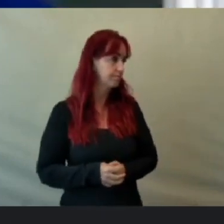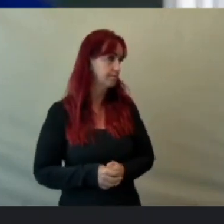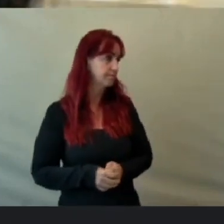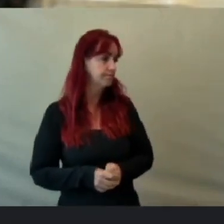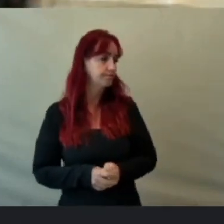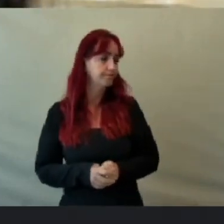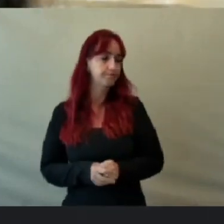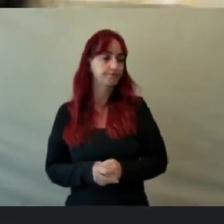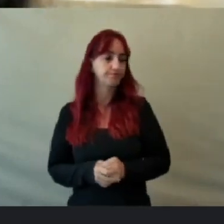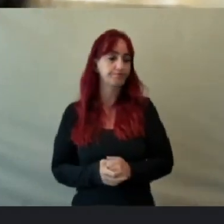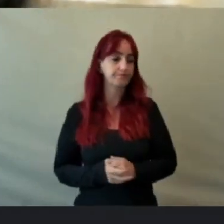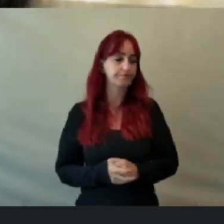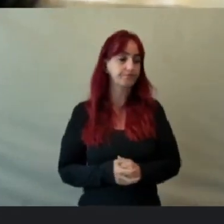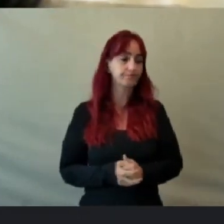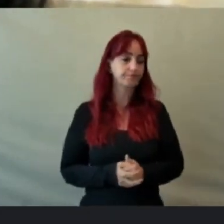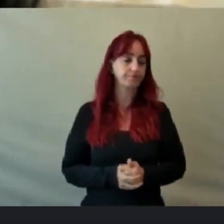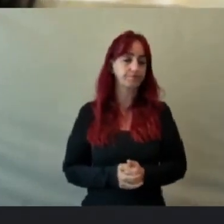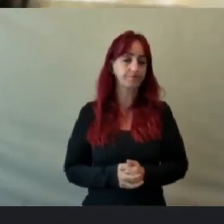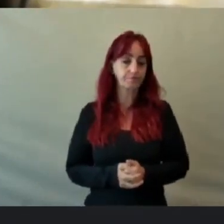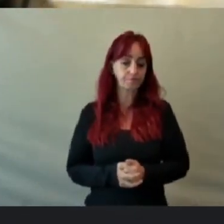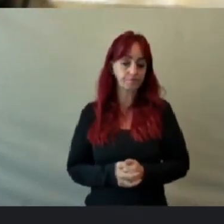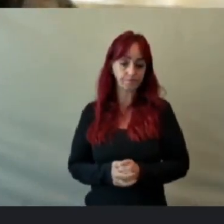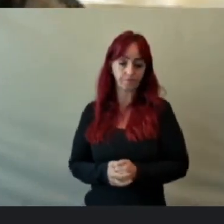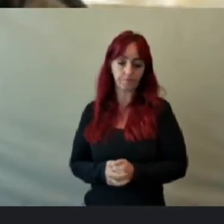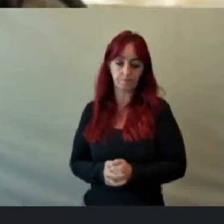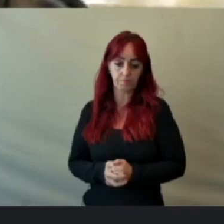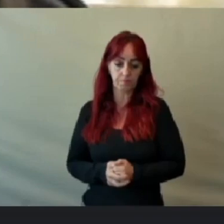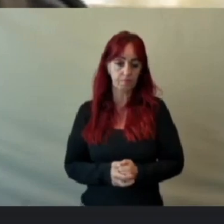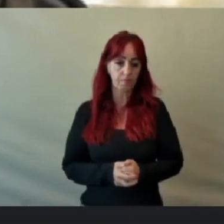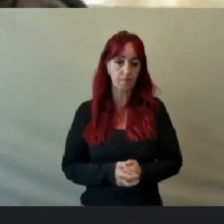meninas Patrícia mais alguém queira posicionar Carla quer colocar algum outro ponto